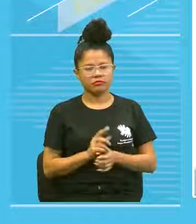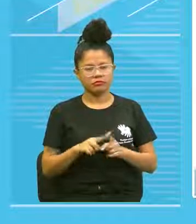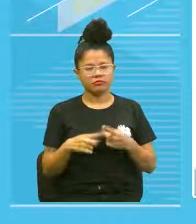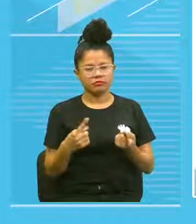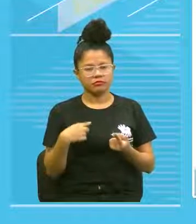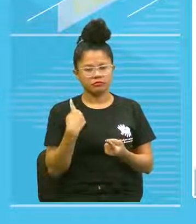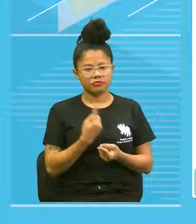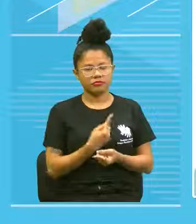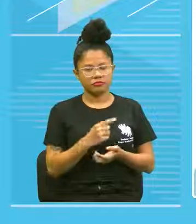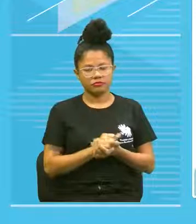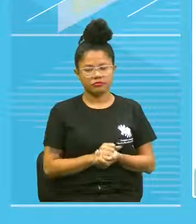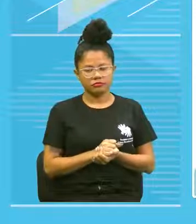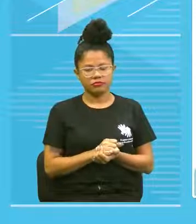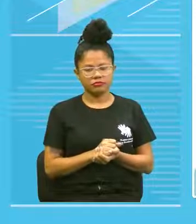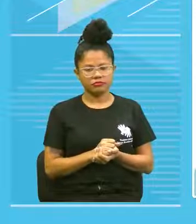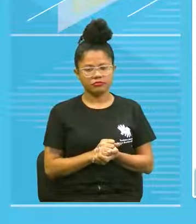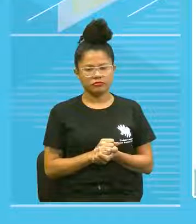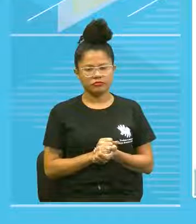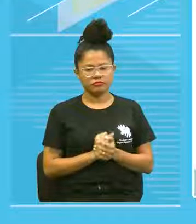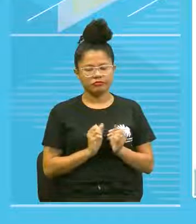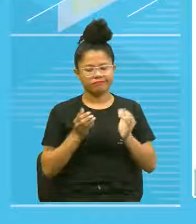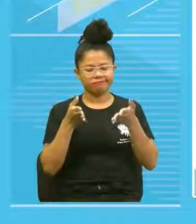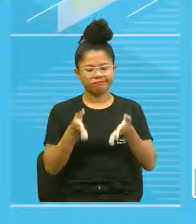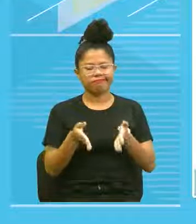nós nos voltamos